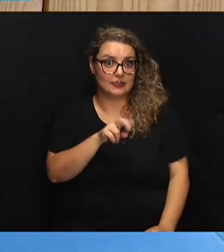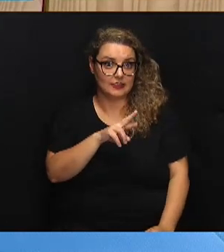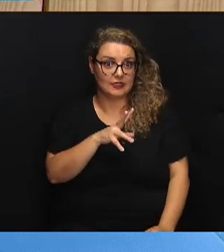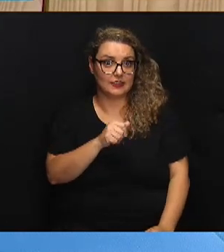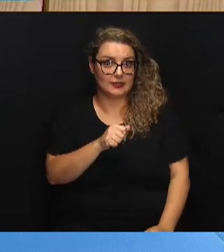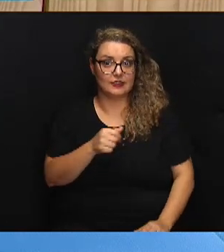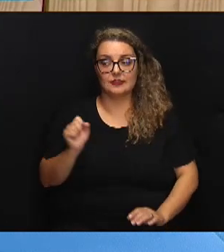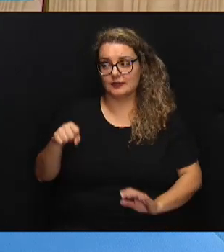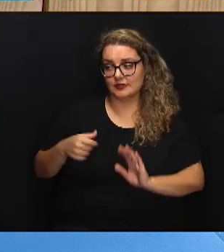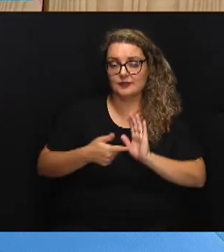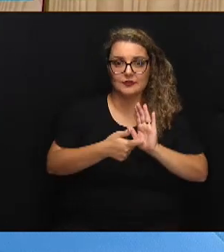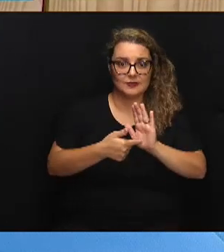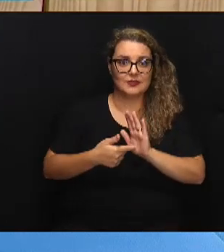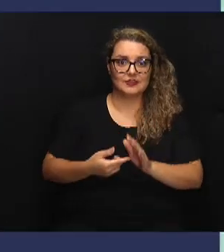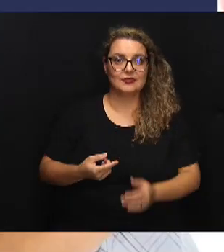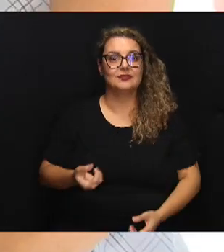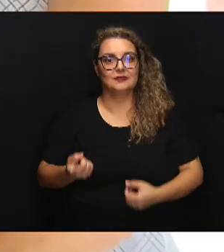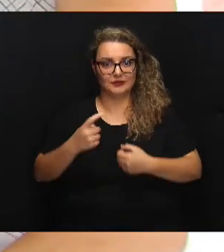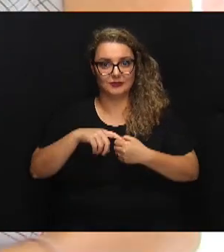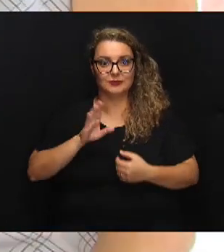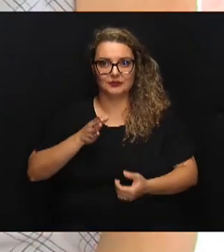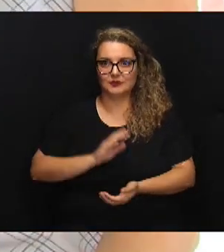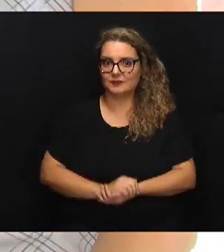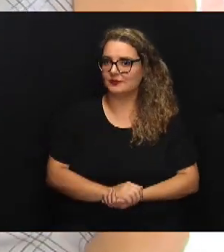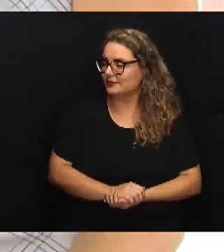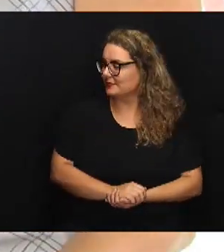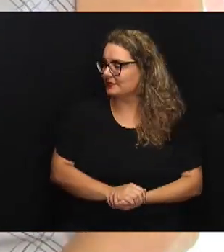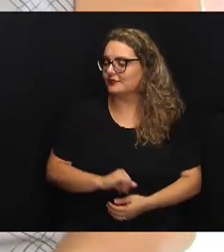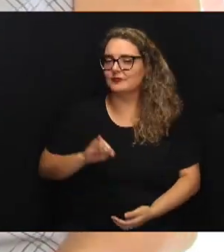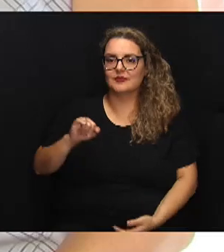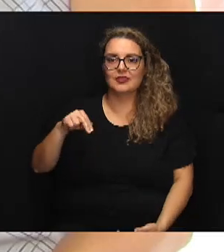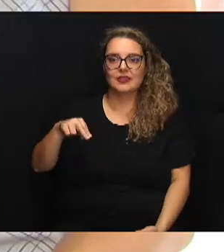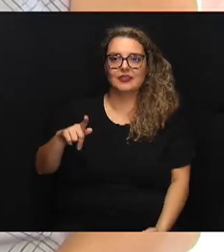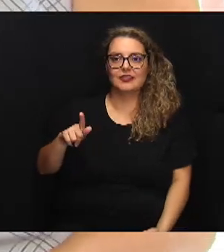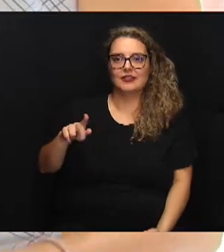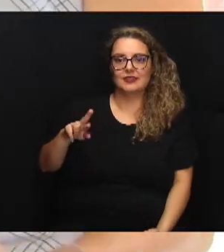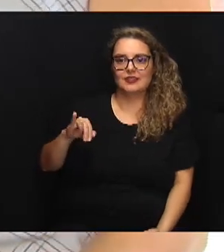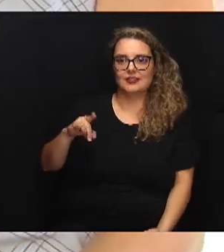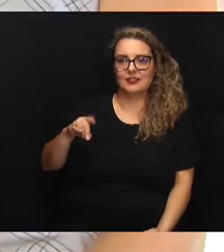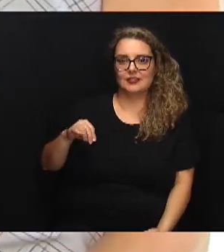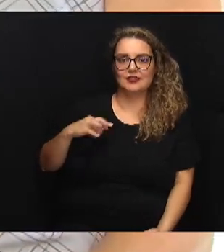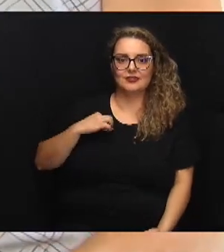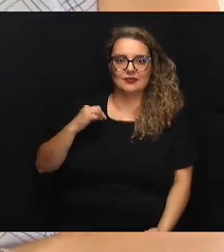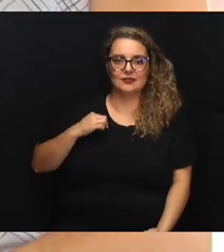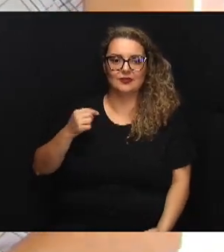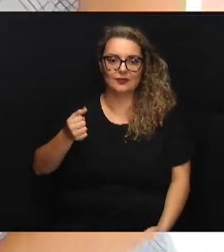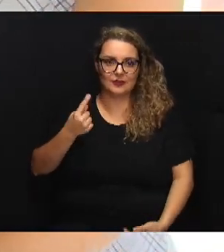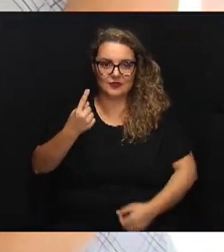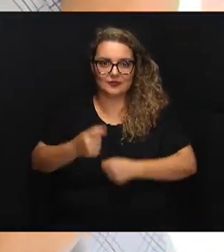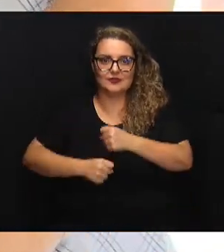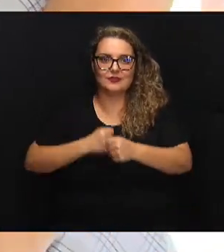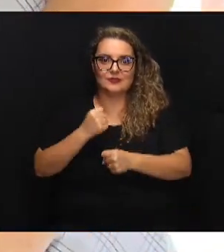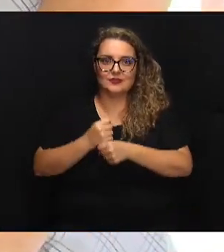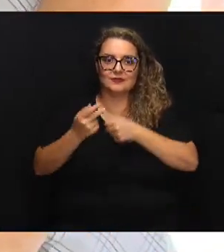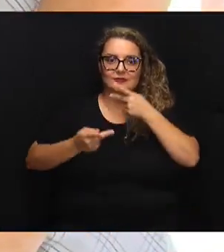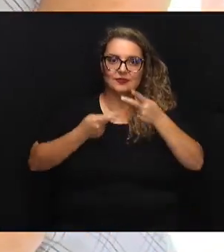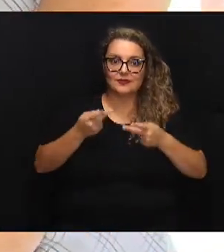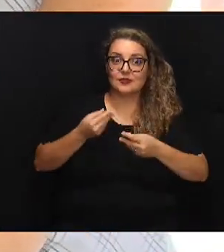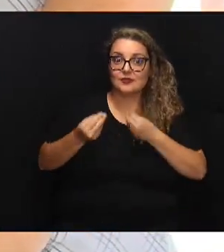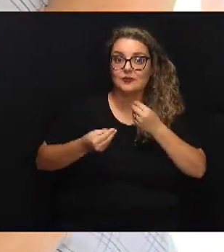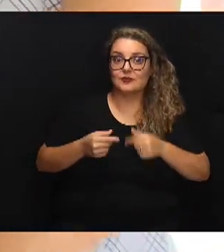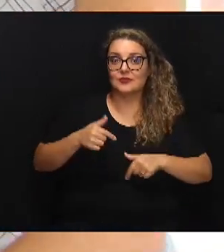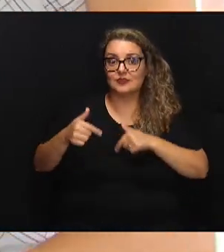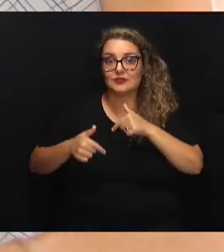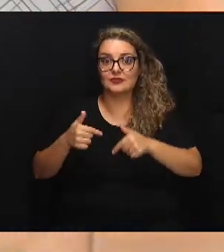pouquinho agora como é que é e já volta. A Ingrid é voluntária aqui já faz quase um ano e ela vai falar pra gente como é que ela trabalha